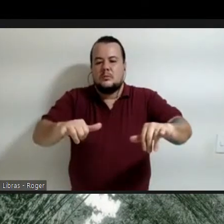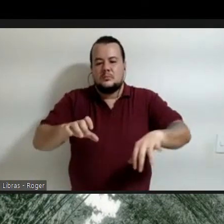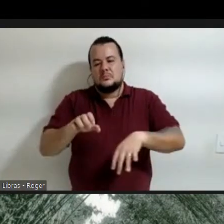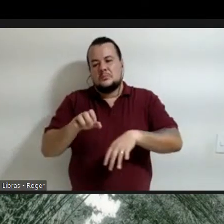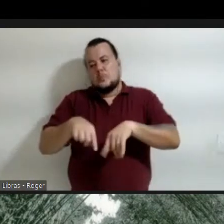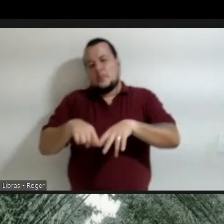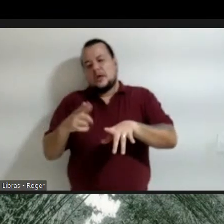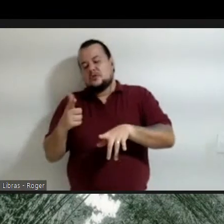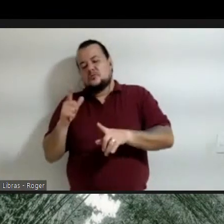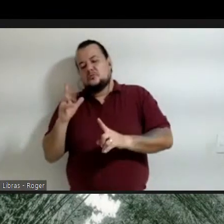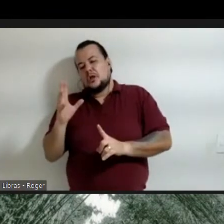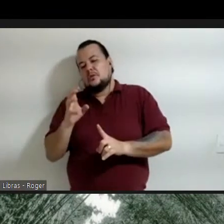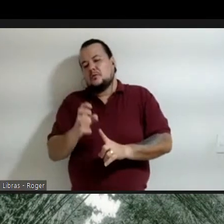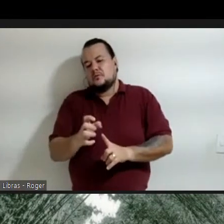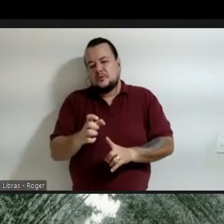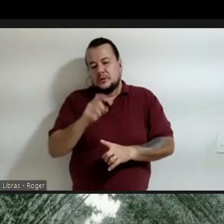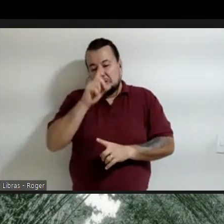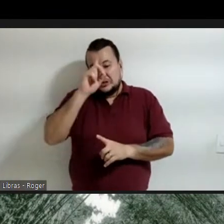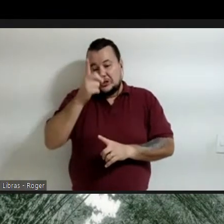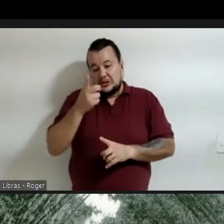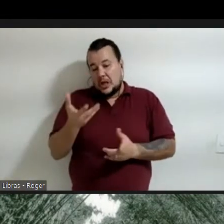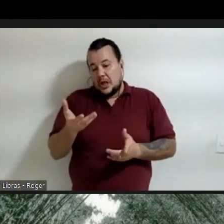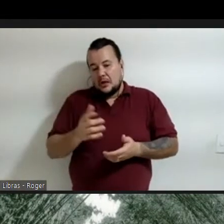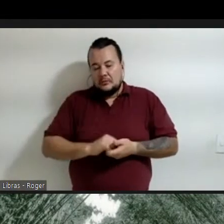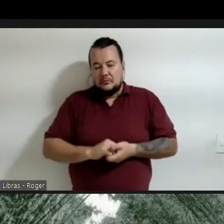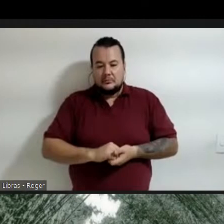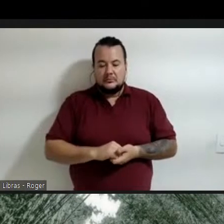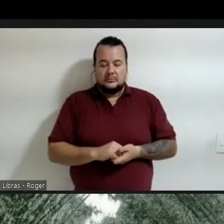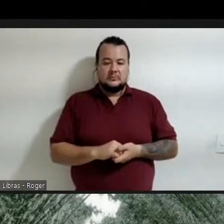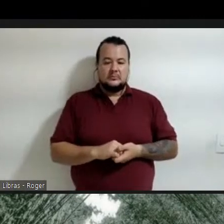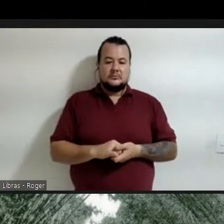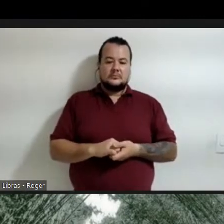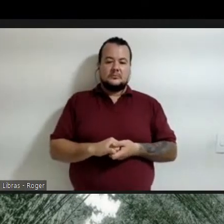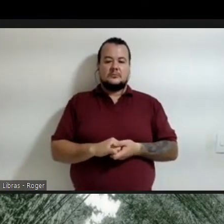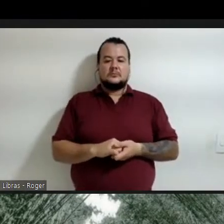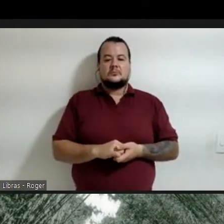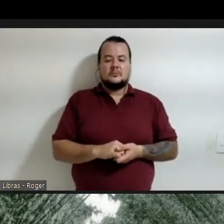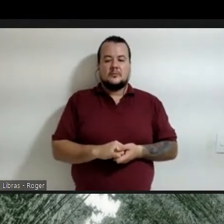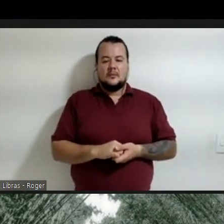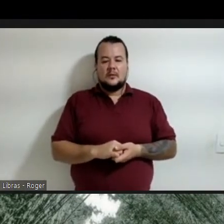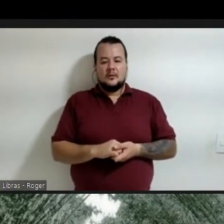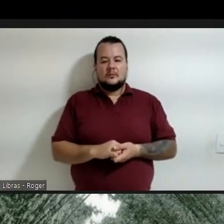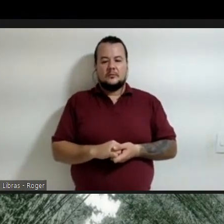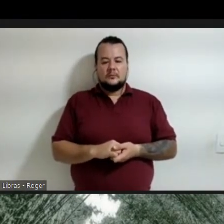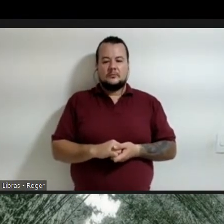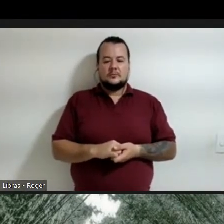ideológicas. Talvez a gente possa começar com essas